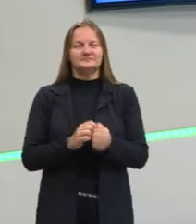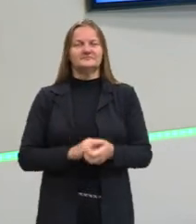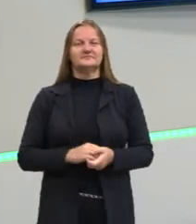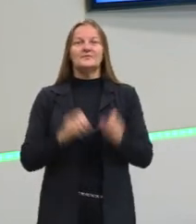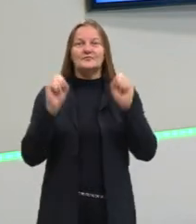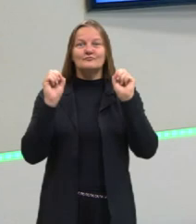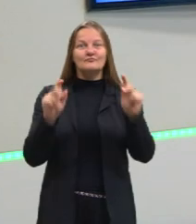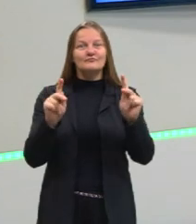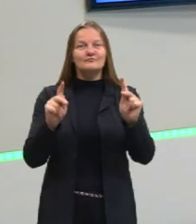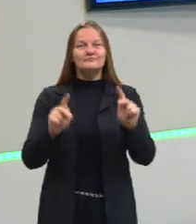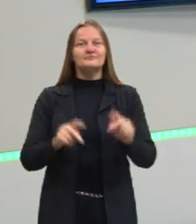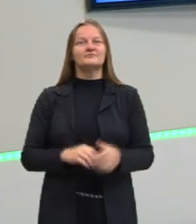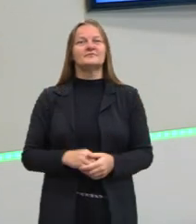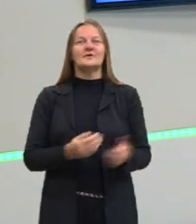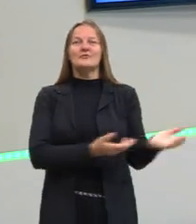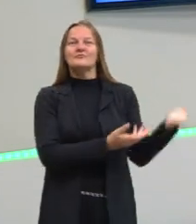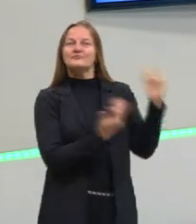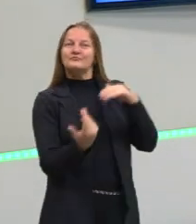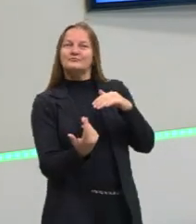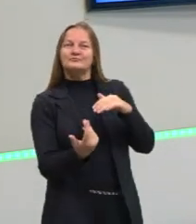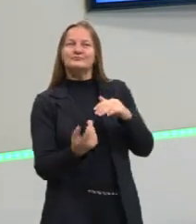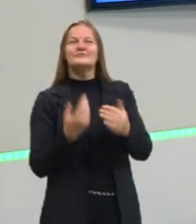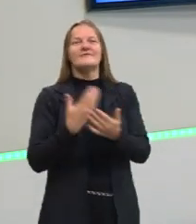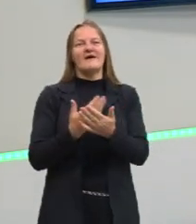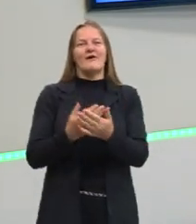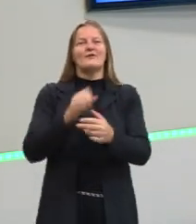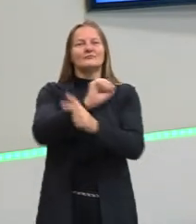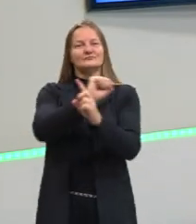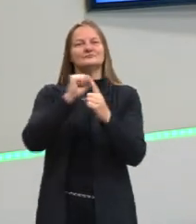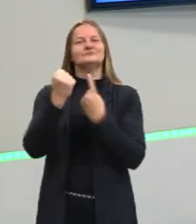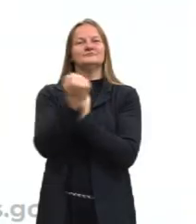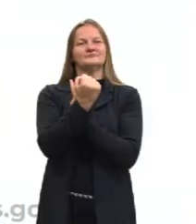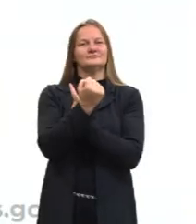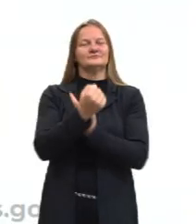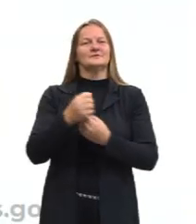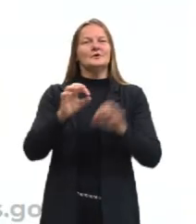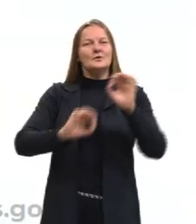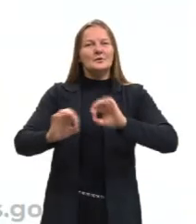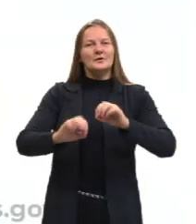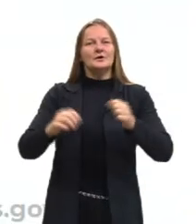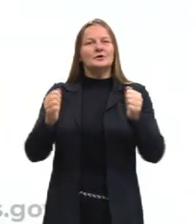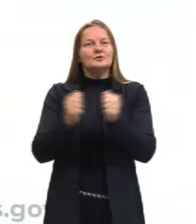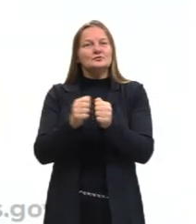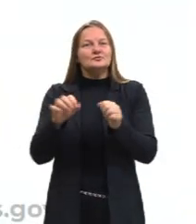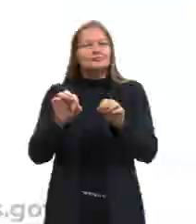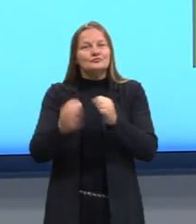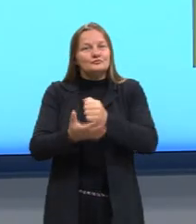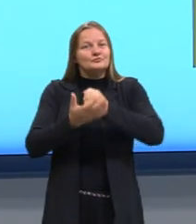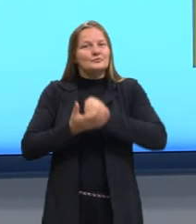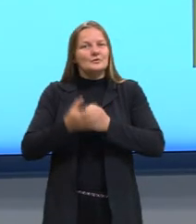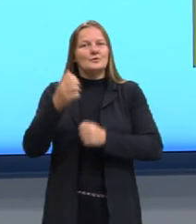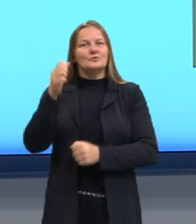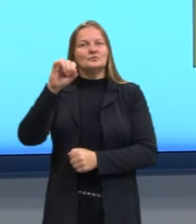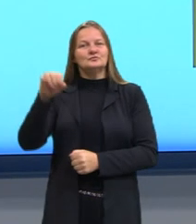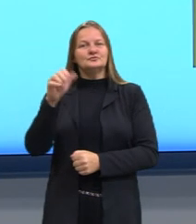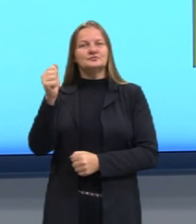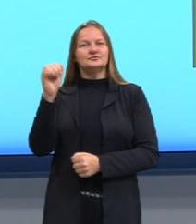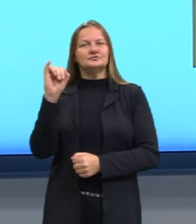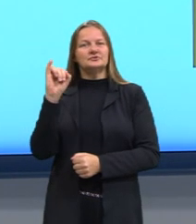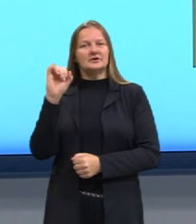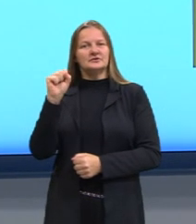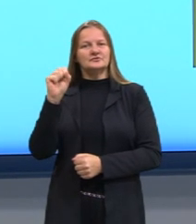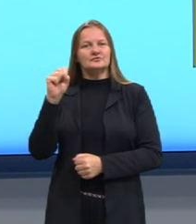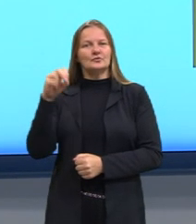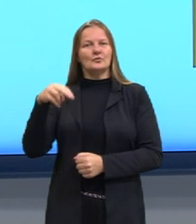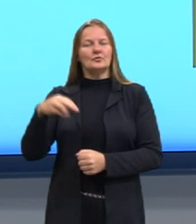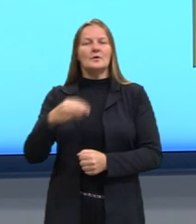Ok então vamos usar para nossa aula de Sociologia só a preparada por mim e também pelo professor já em São Paulo